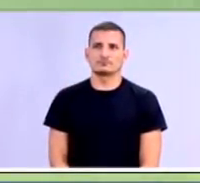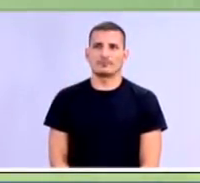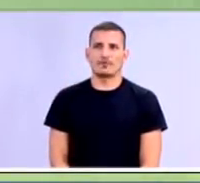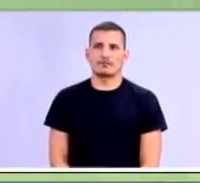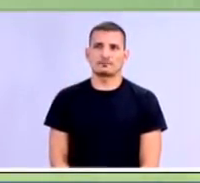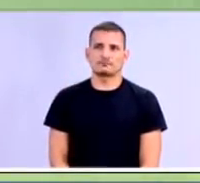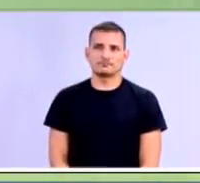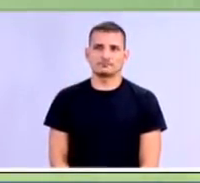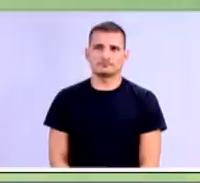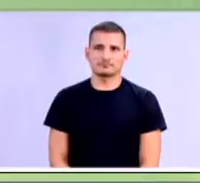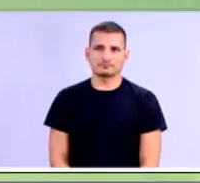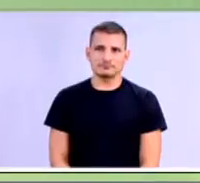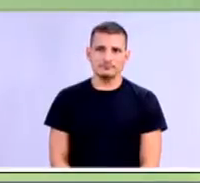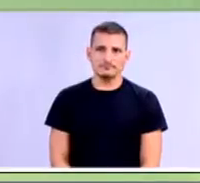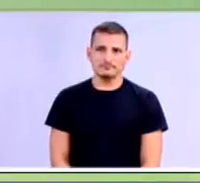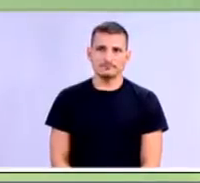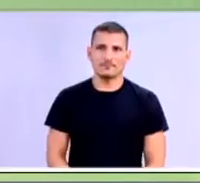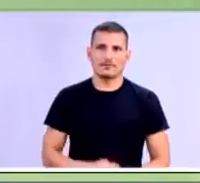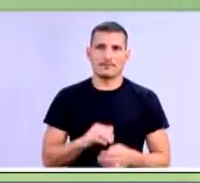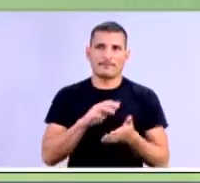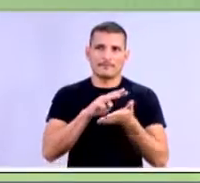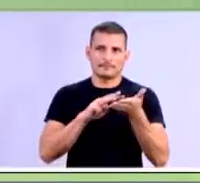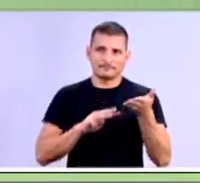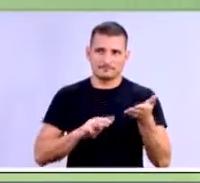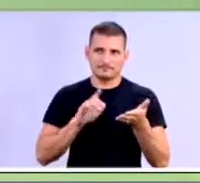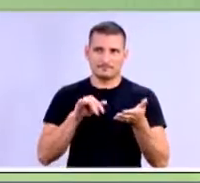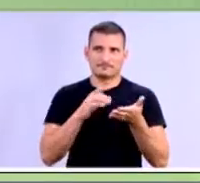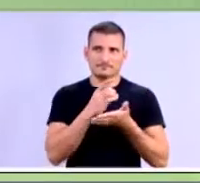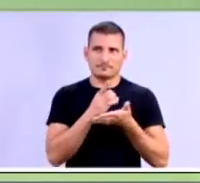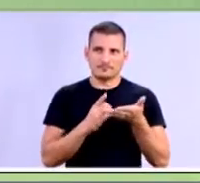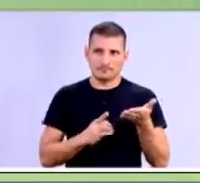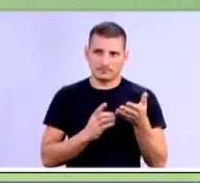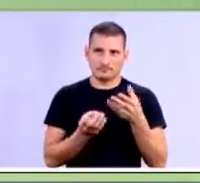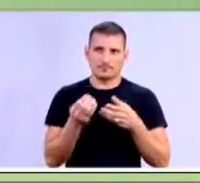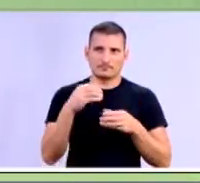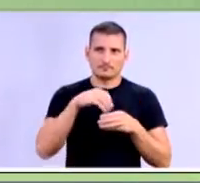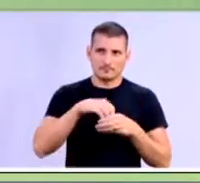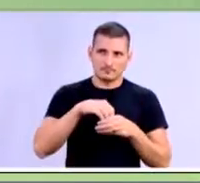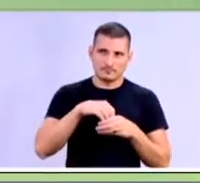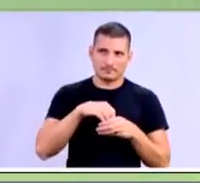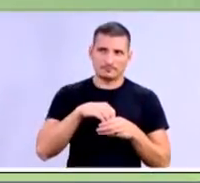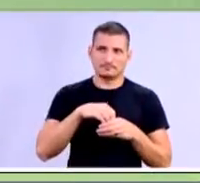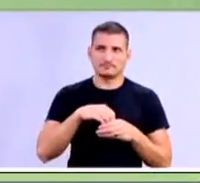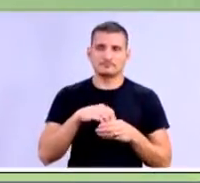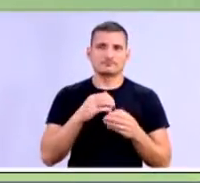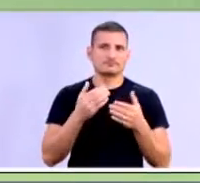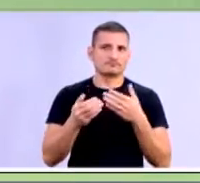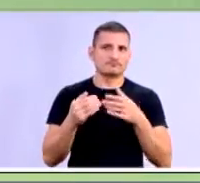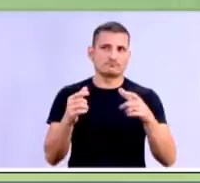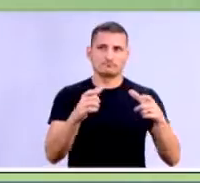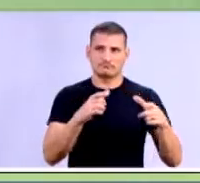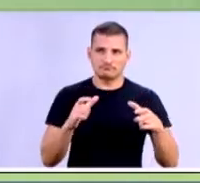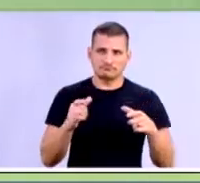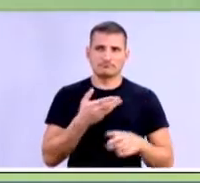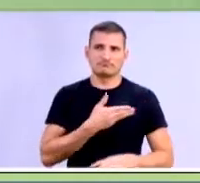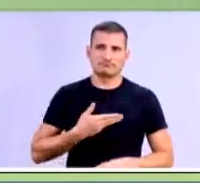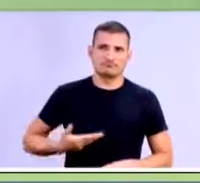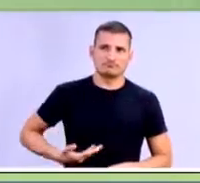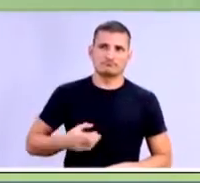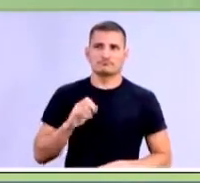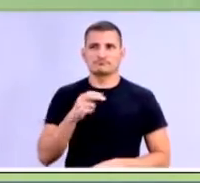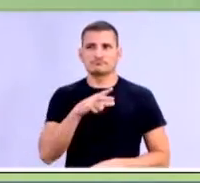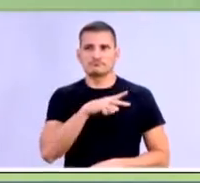voltando àquela mesma ideia, o memorando é um documento interno de qualquer órgão, público